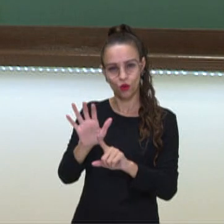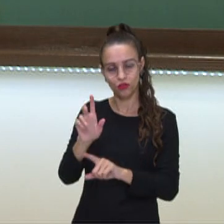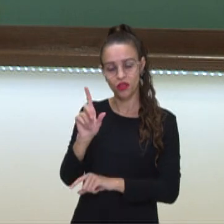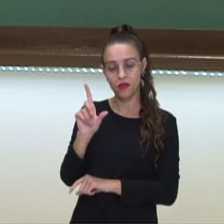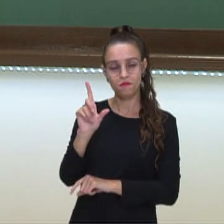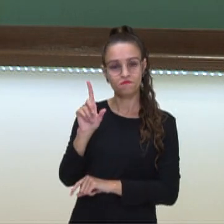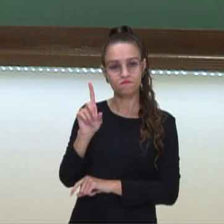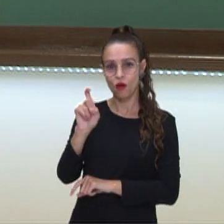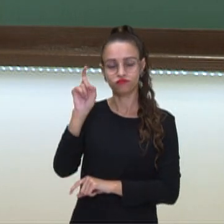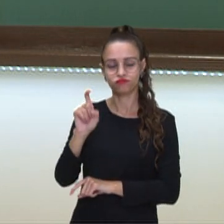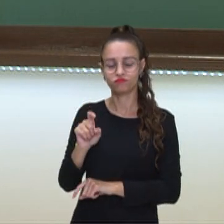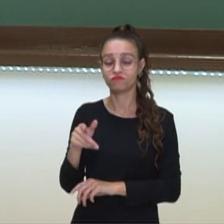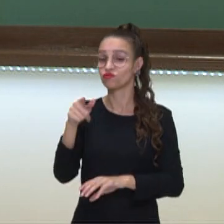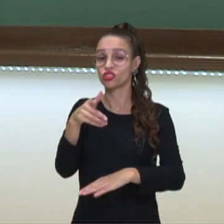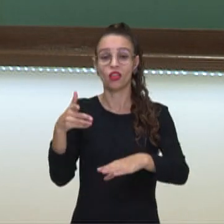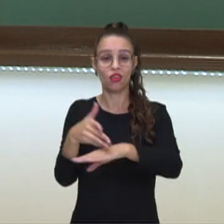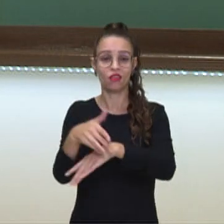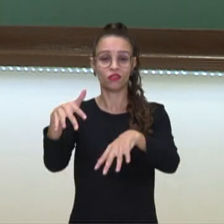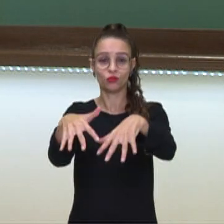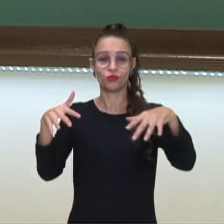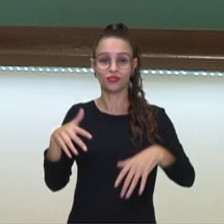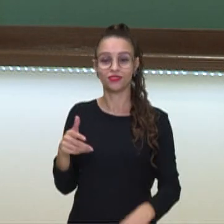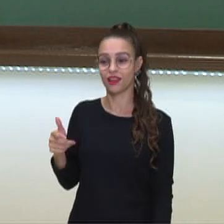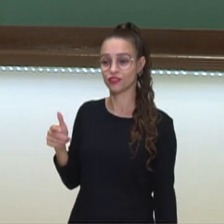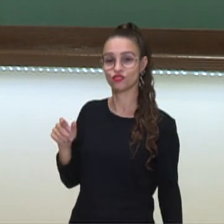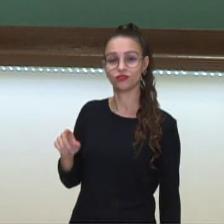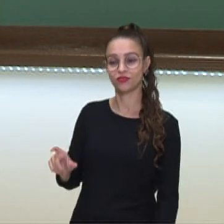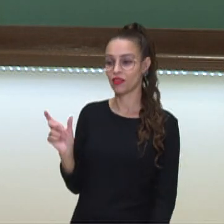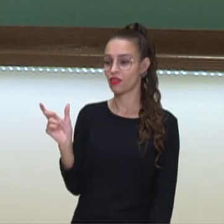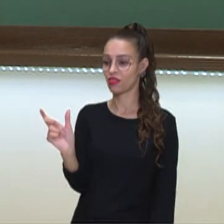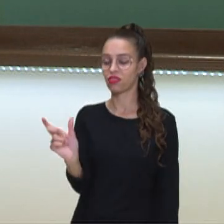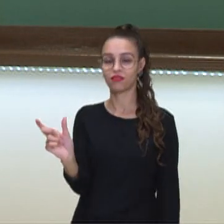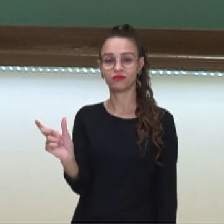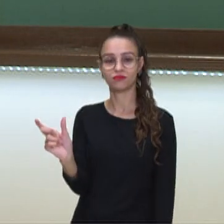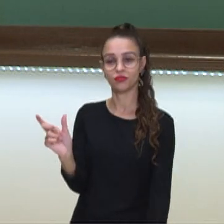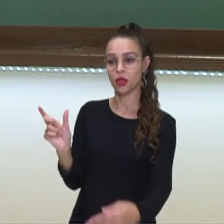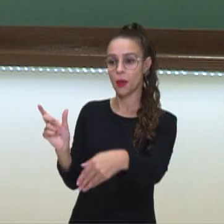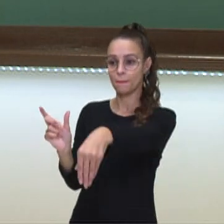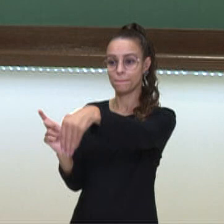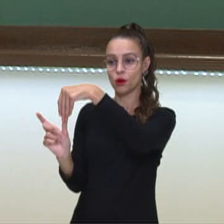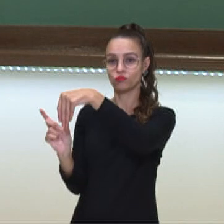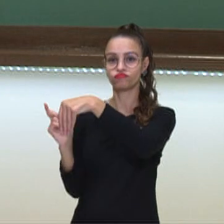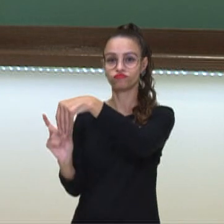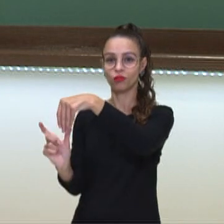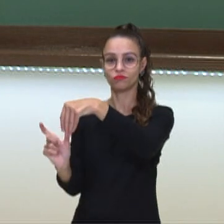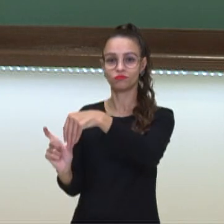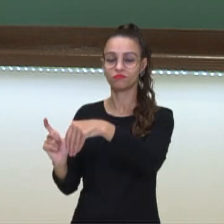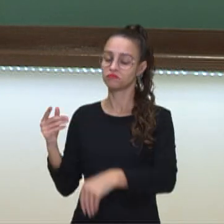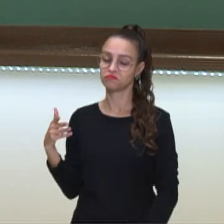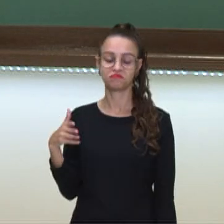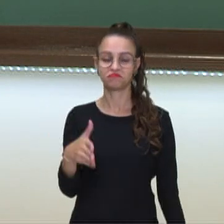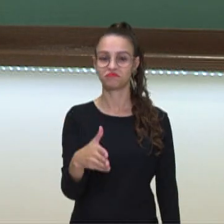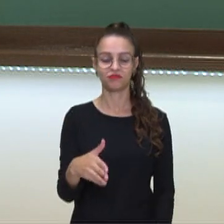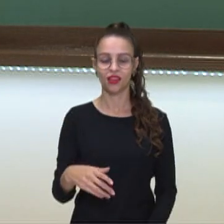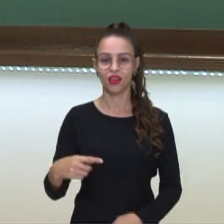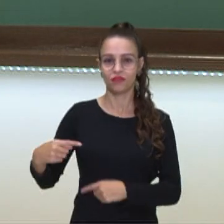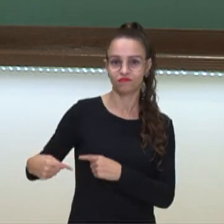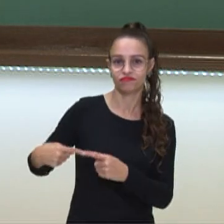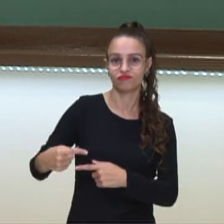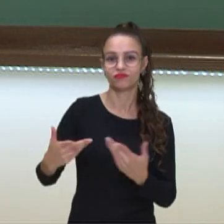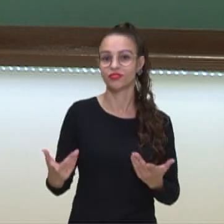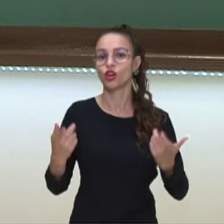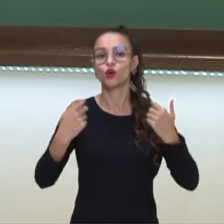no estádio simplesmente passando aquele QR Code ali pela catraca eletrônica, né? Então você